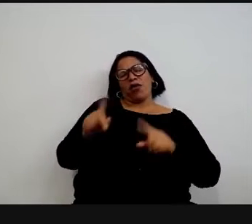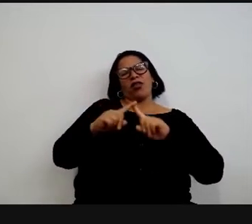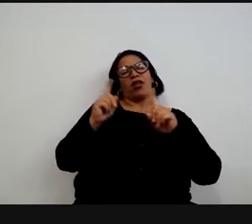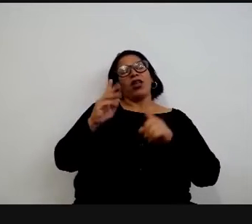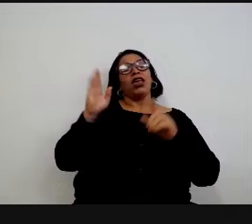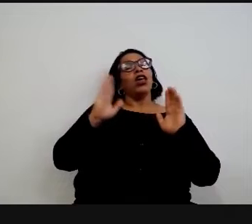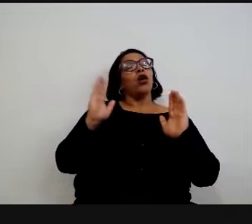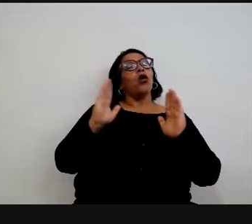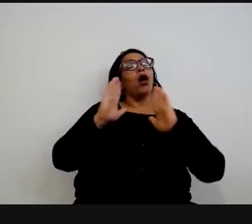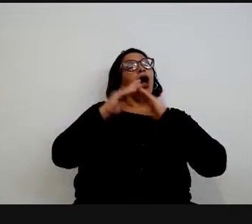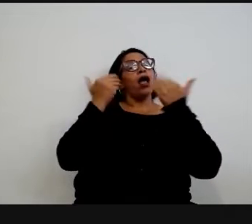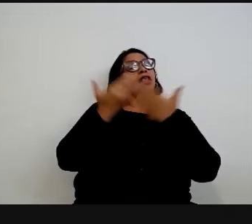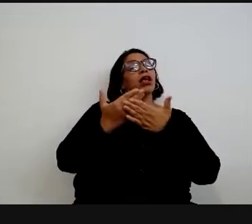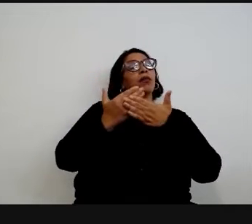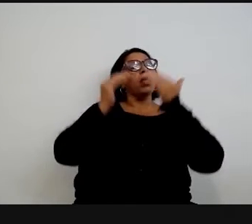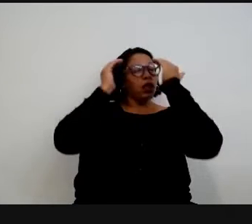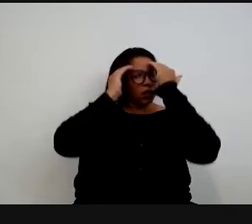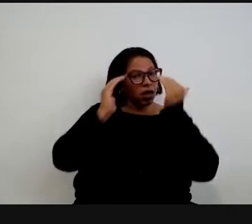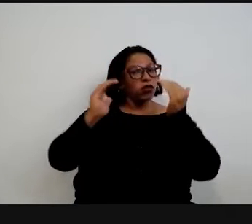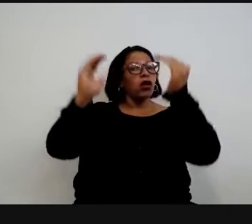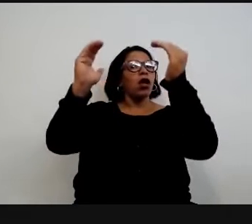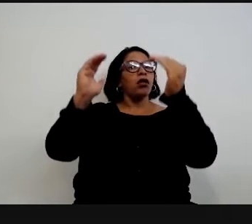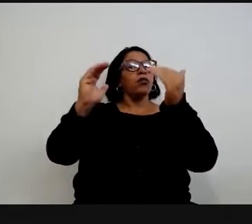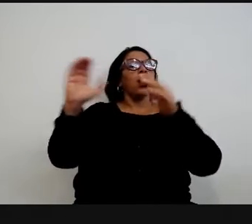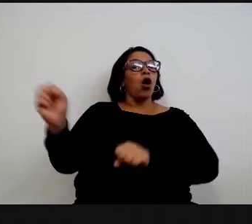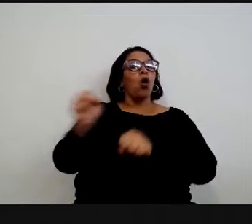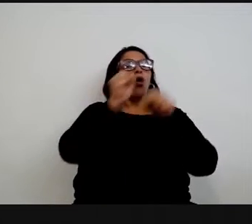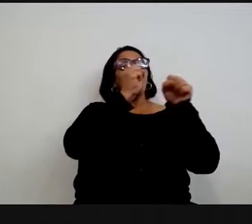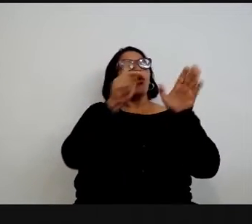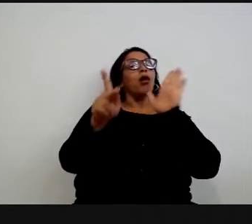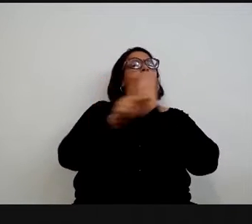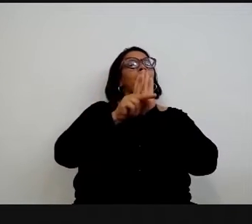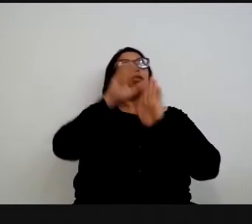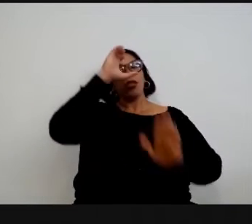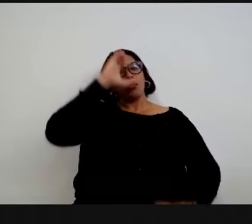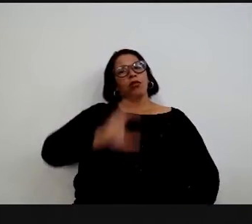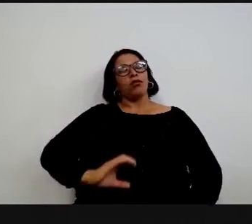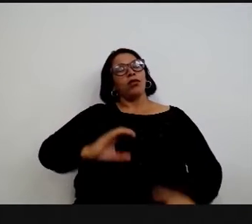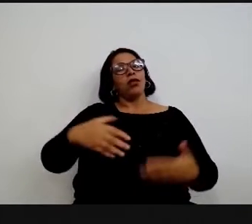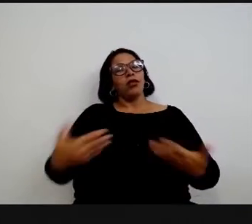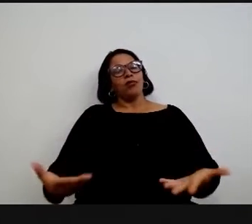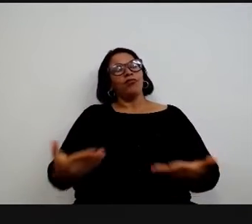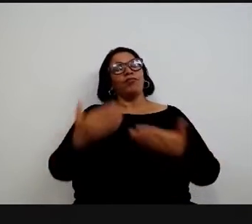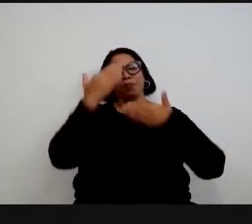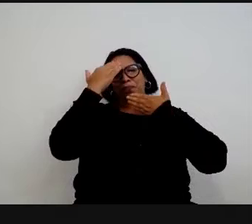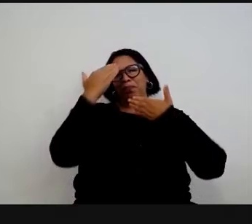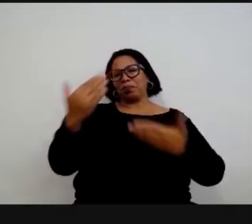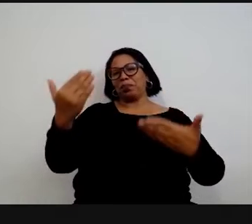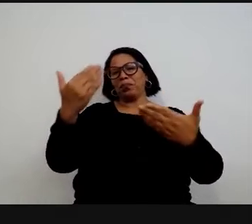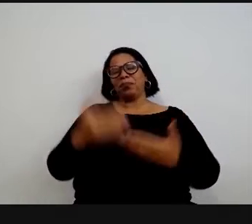Legislativo no Brasil seja respeitado como grande poder do cidadão. Muito obrigado. Perfeito.